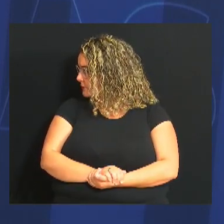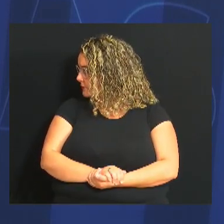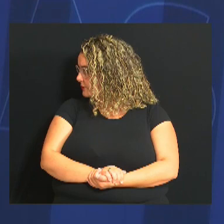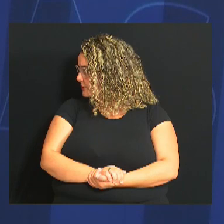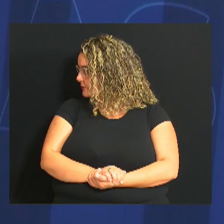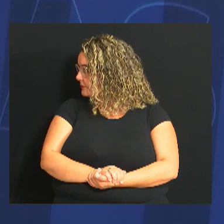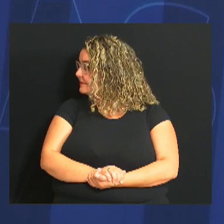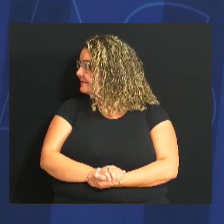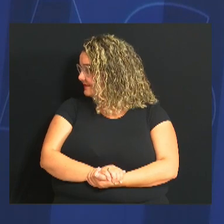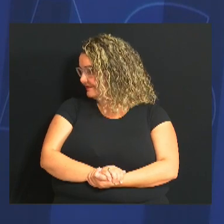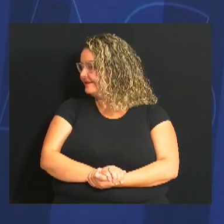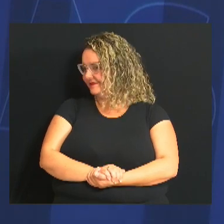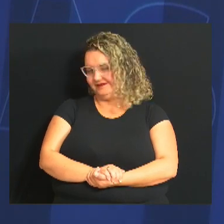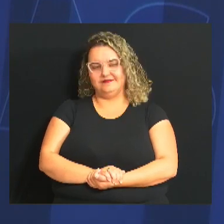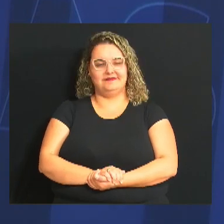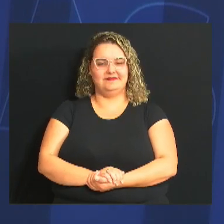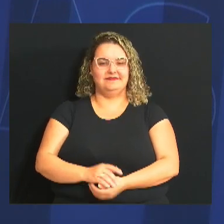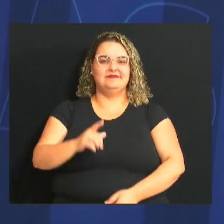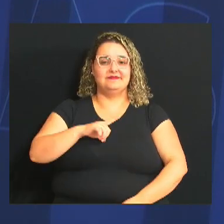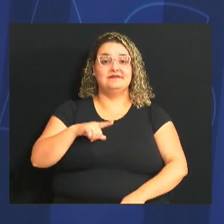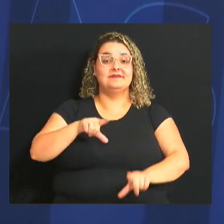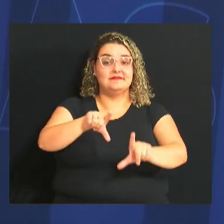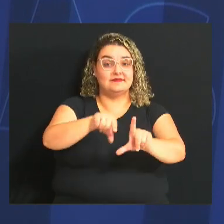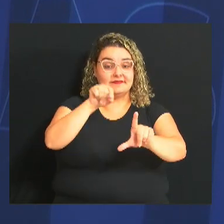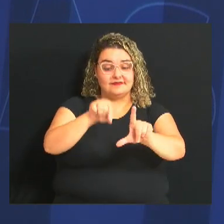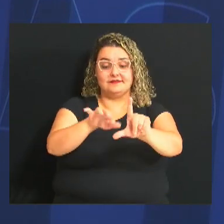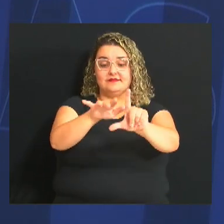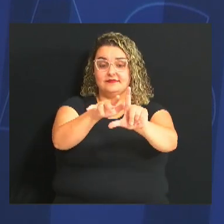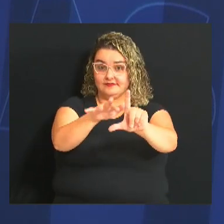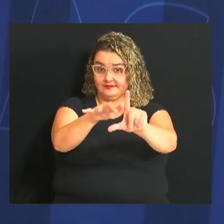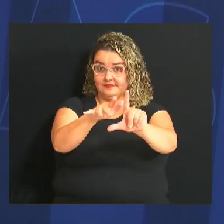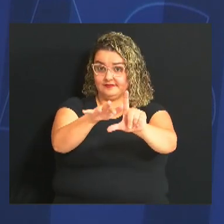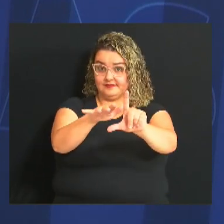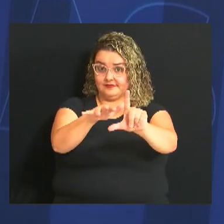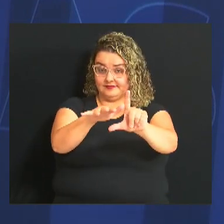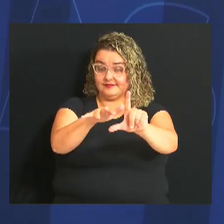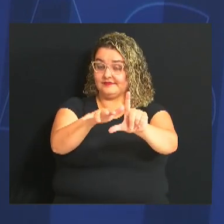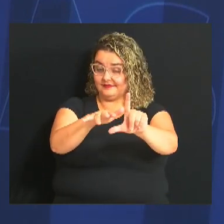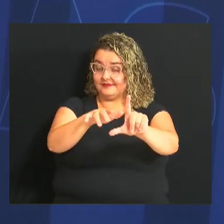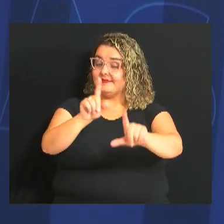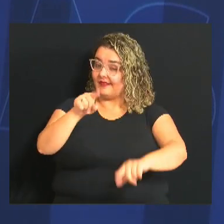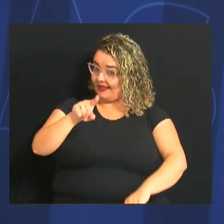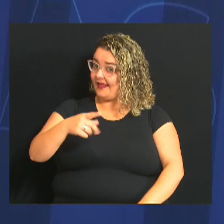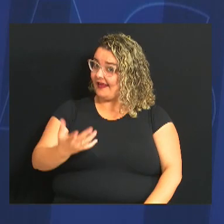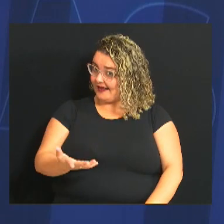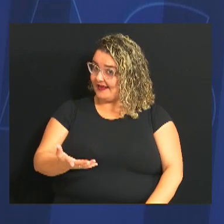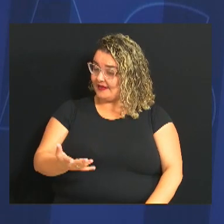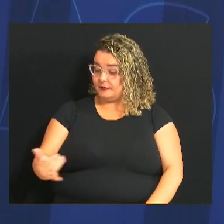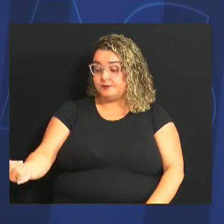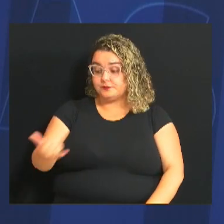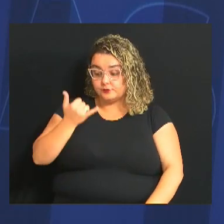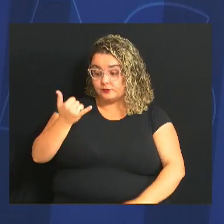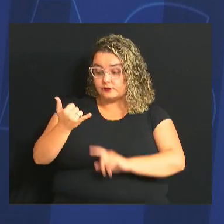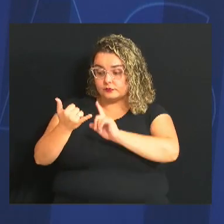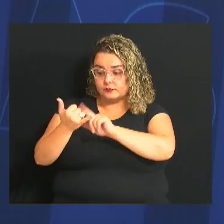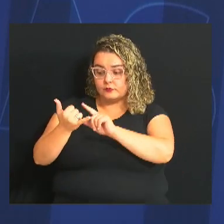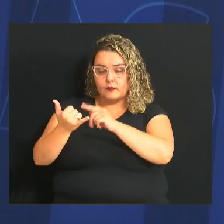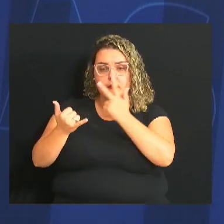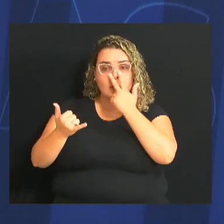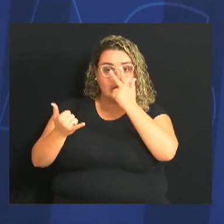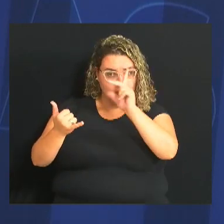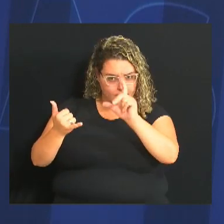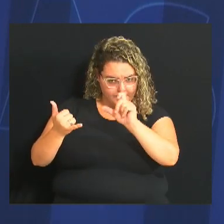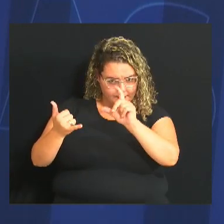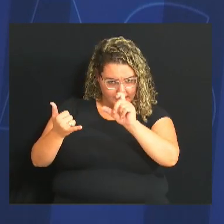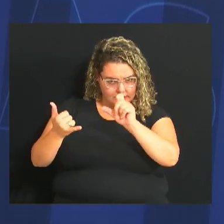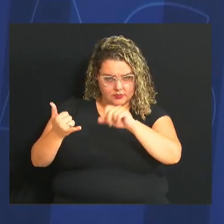978293776. Ou você tem a opção de enviar uma mensagem através do nosso QR Code. Com a câmera do seu celular